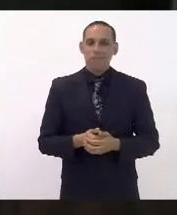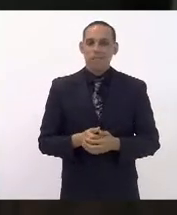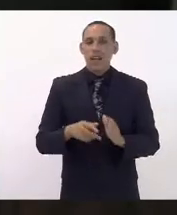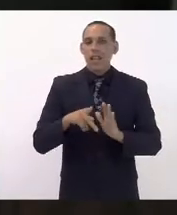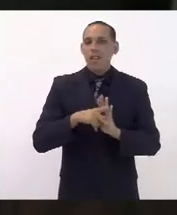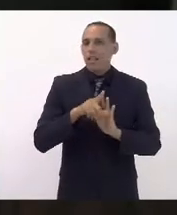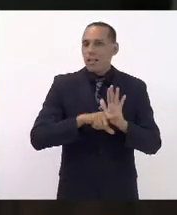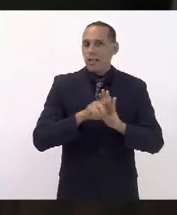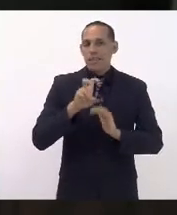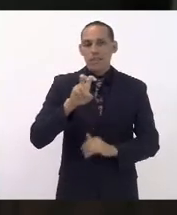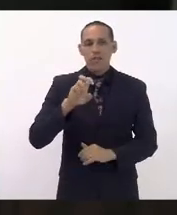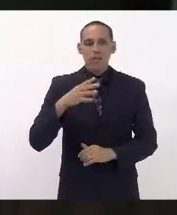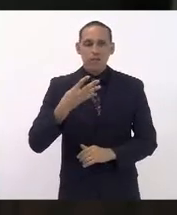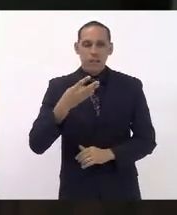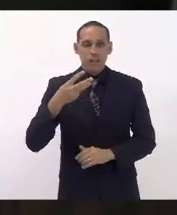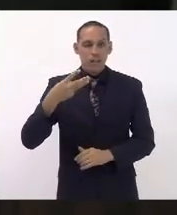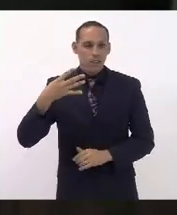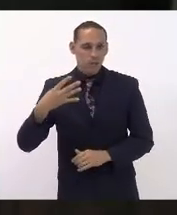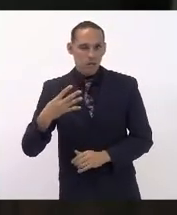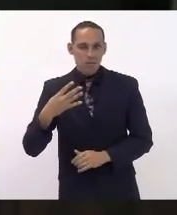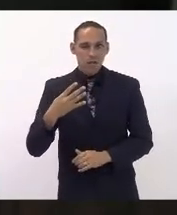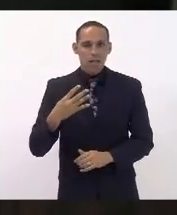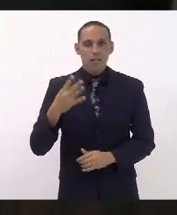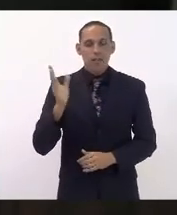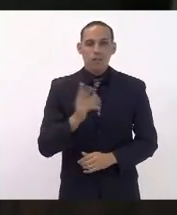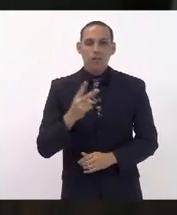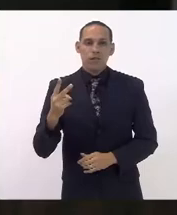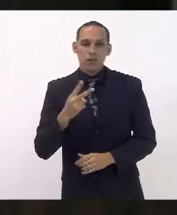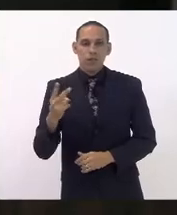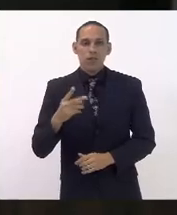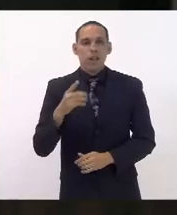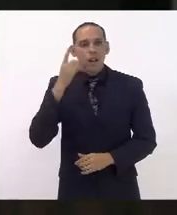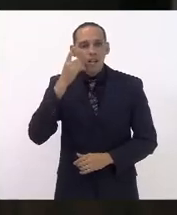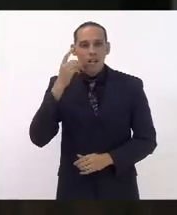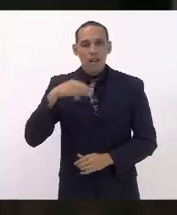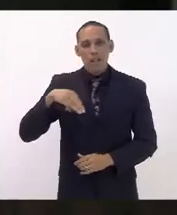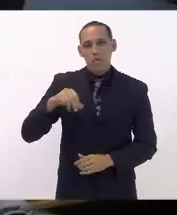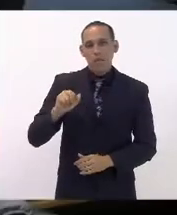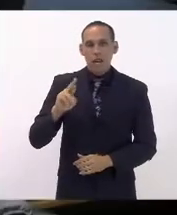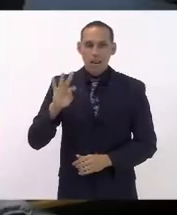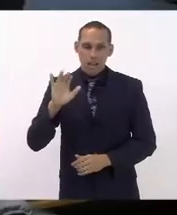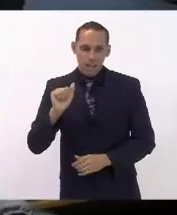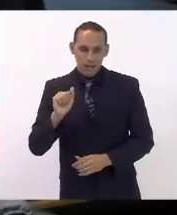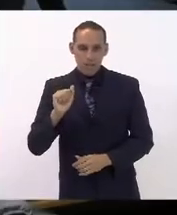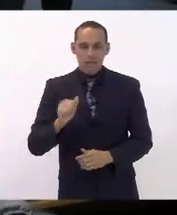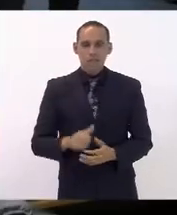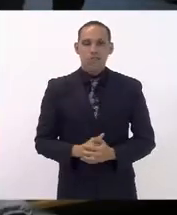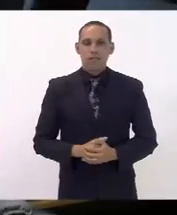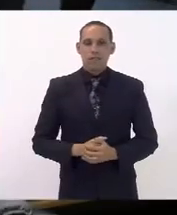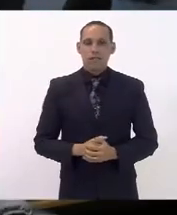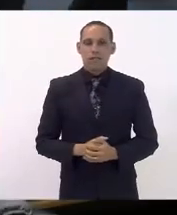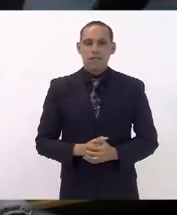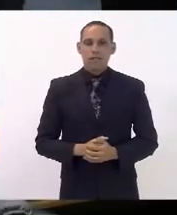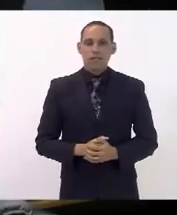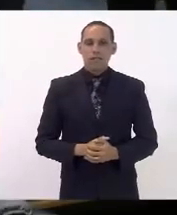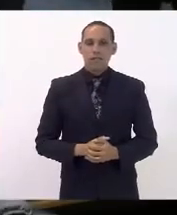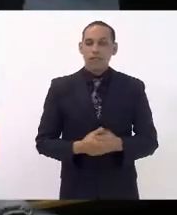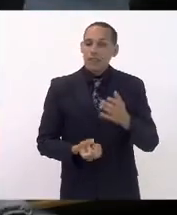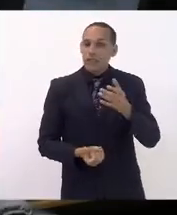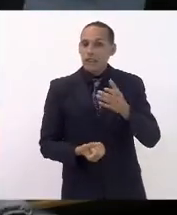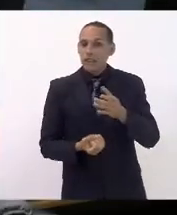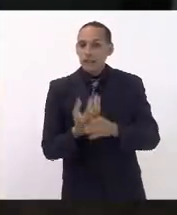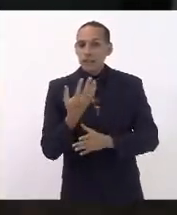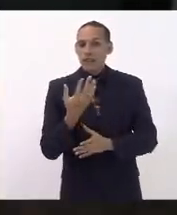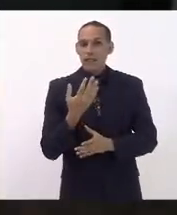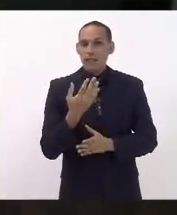lei 5434/22, de autoria da deputada Marta Rocha. Vê quem é essa emenda aí, Marta. Que dispõe sobre a criação de